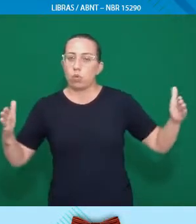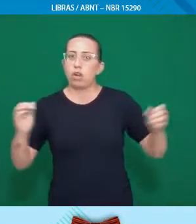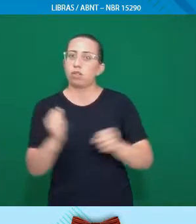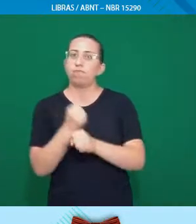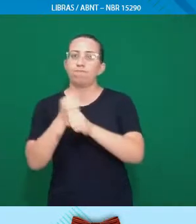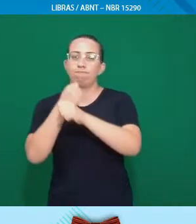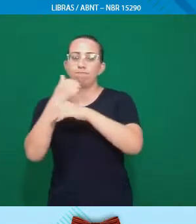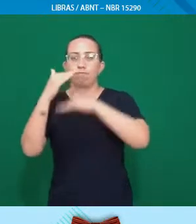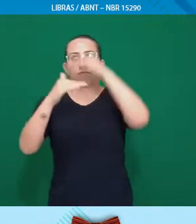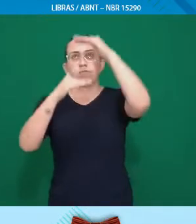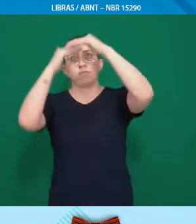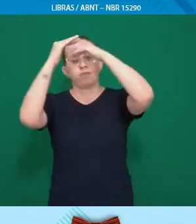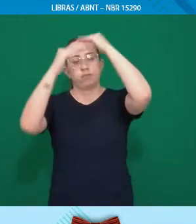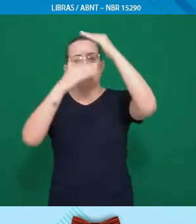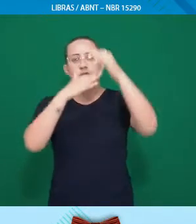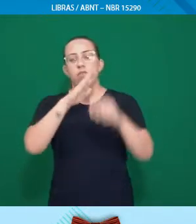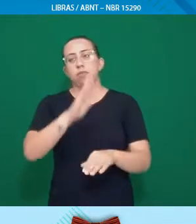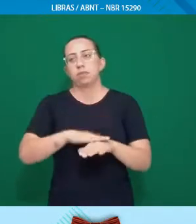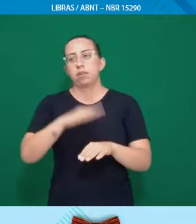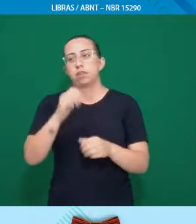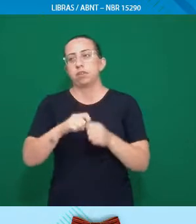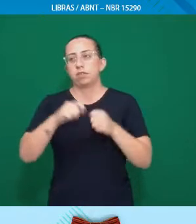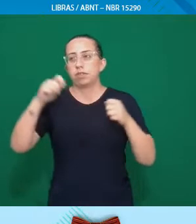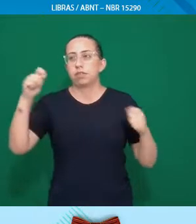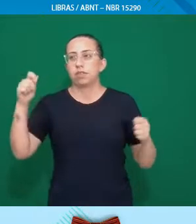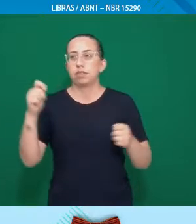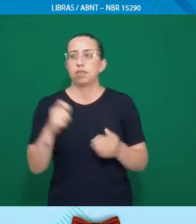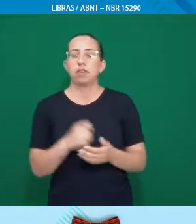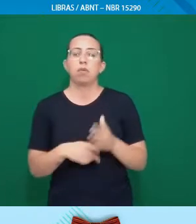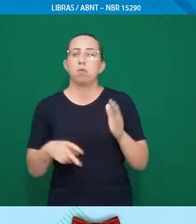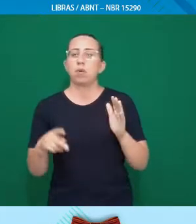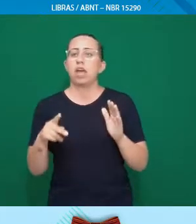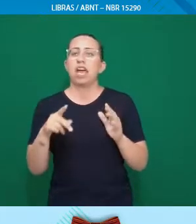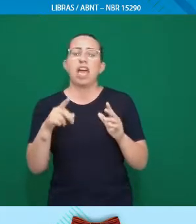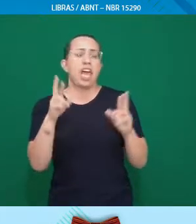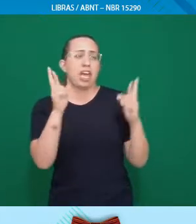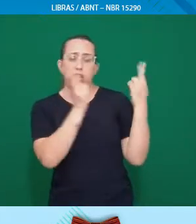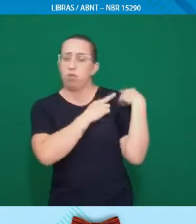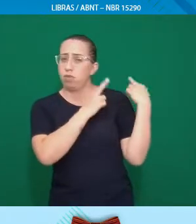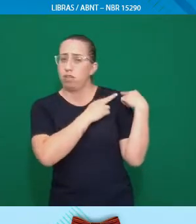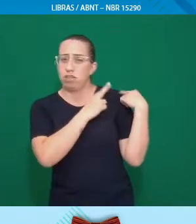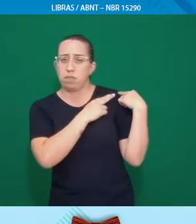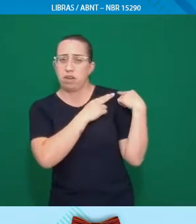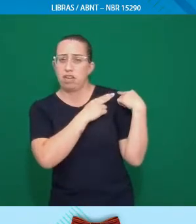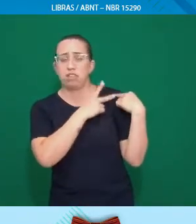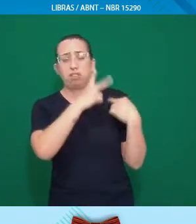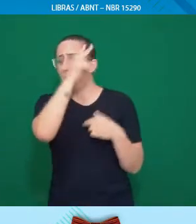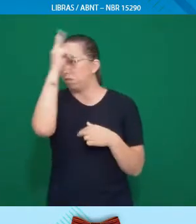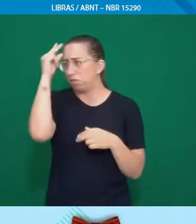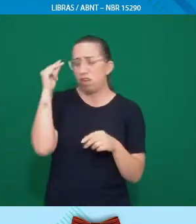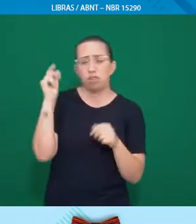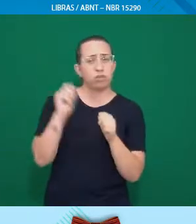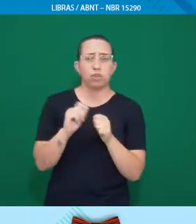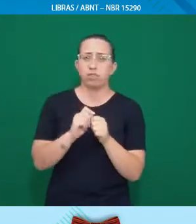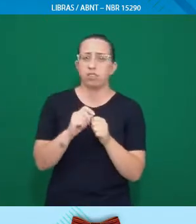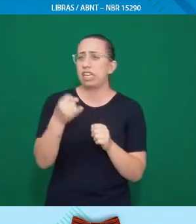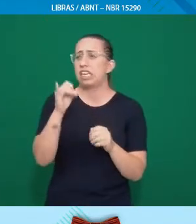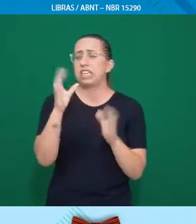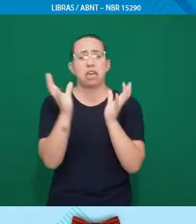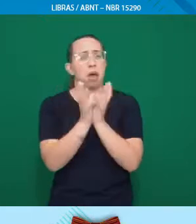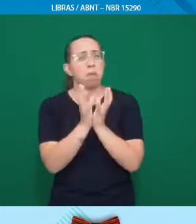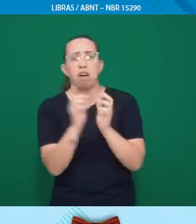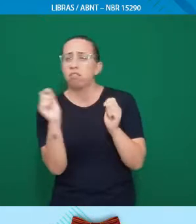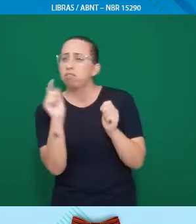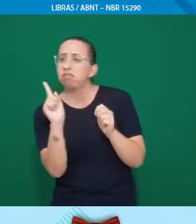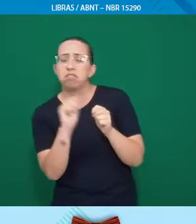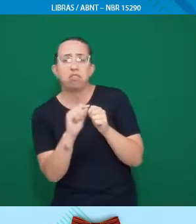que é uma demanda típica do poder público que é feito pela pai se a pai não não não faz não cumpre com